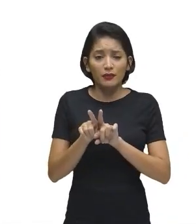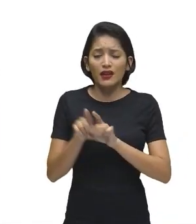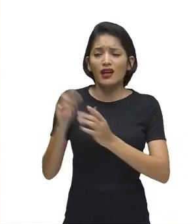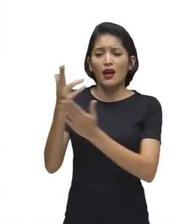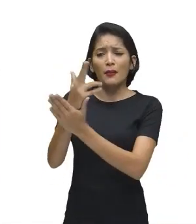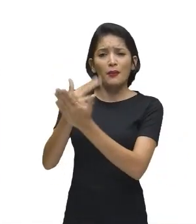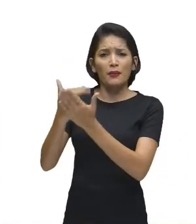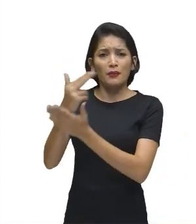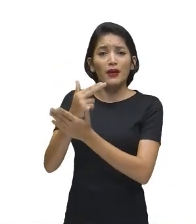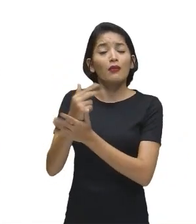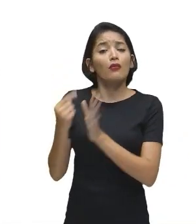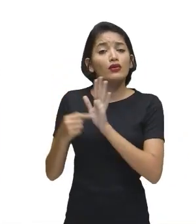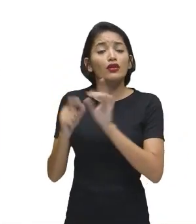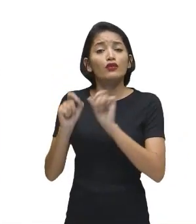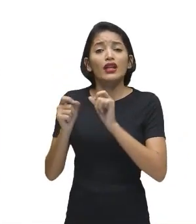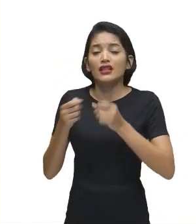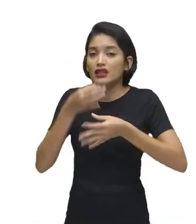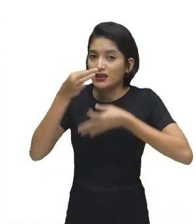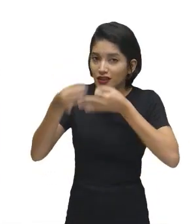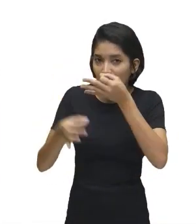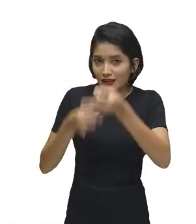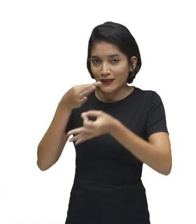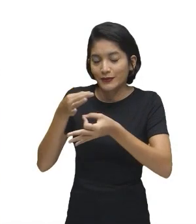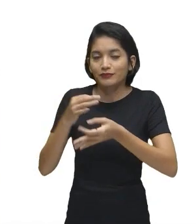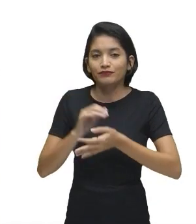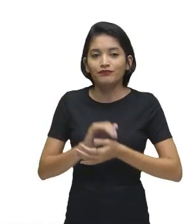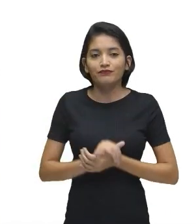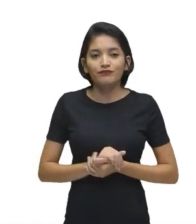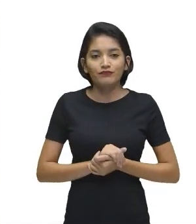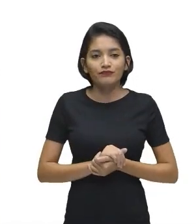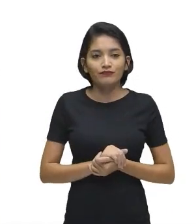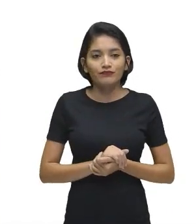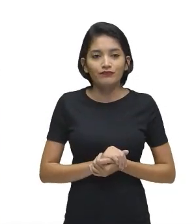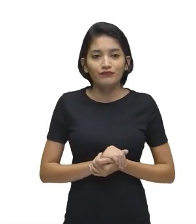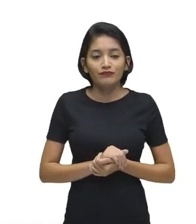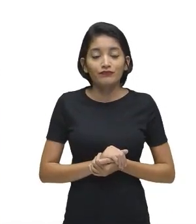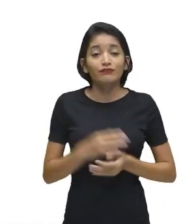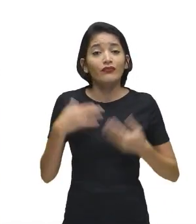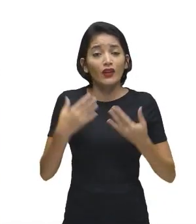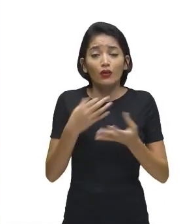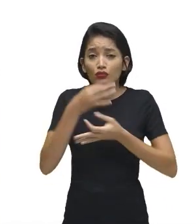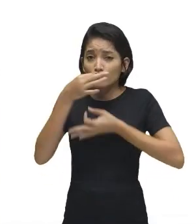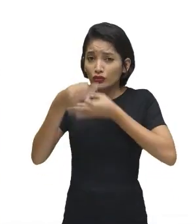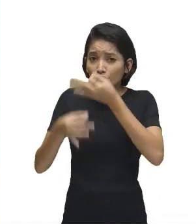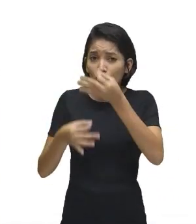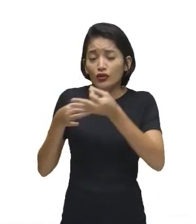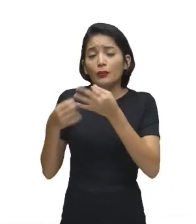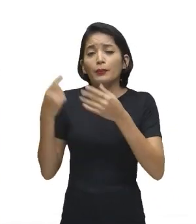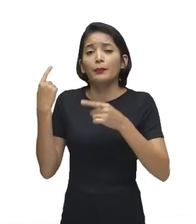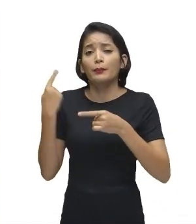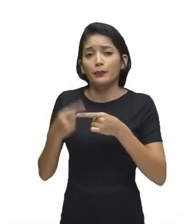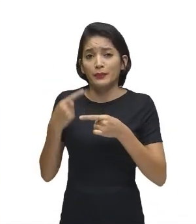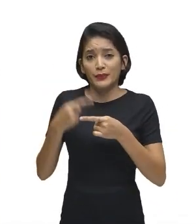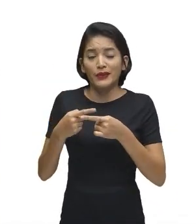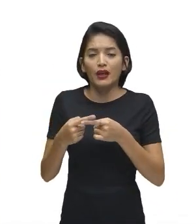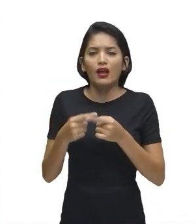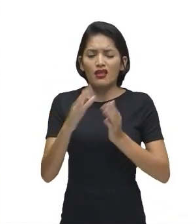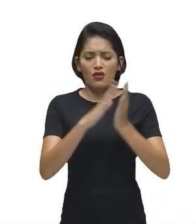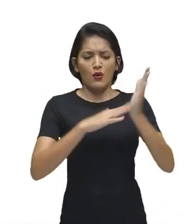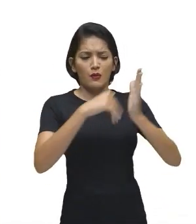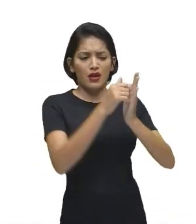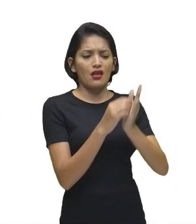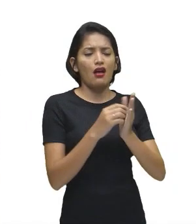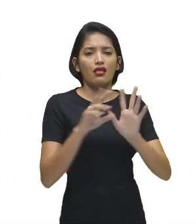faziam crítica ali. Então, e foi uma crítica ali, um impressionismo, porque eles não pintavam